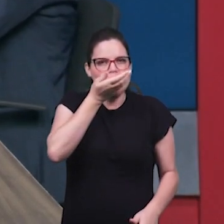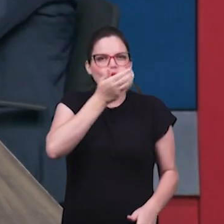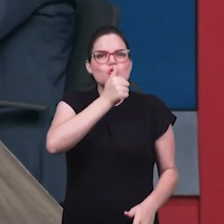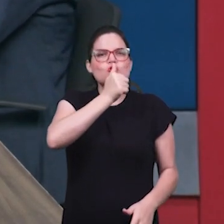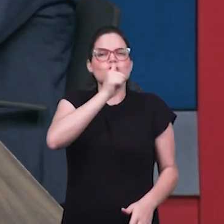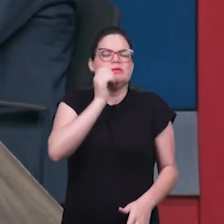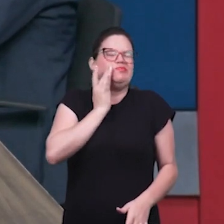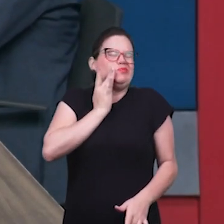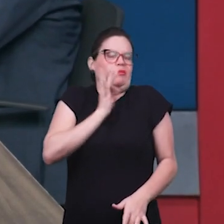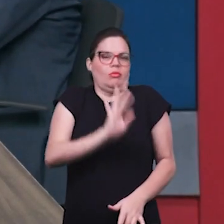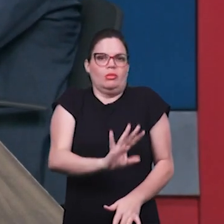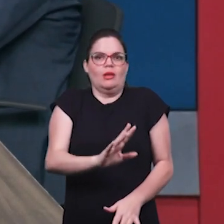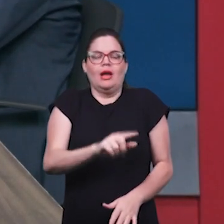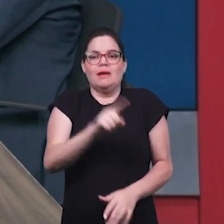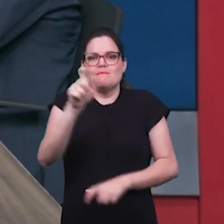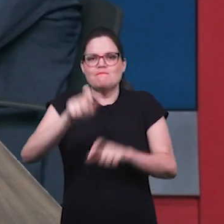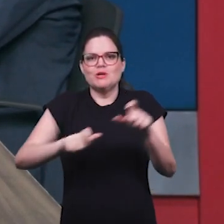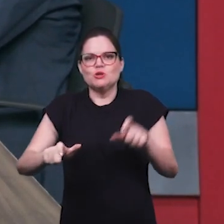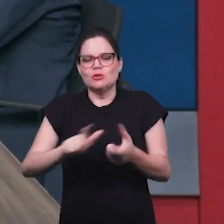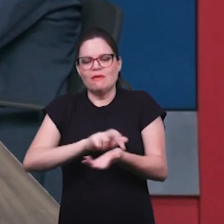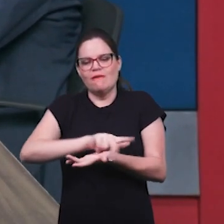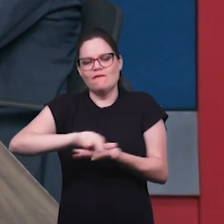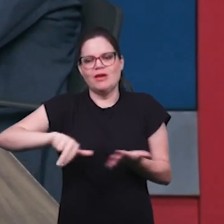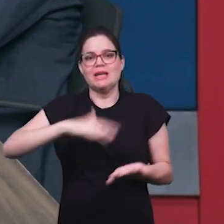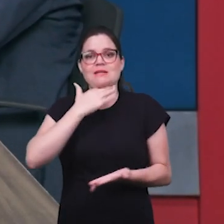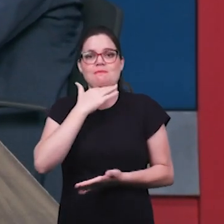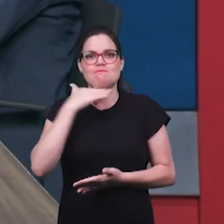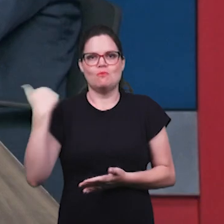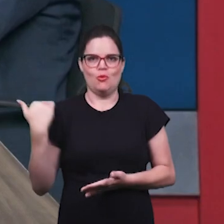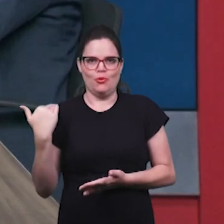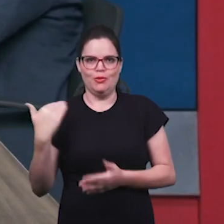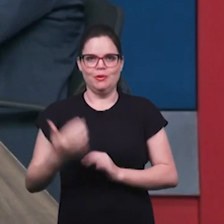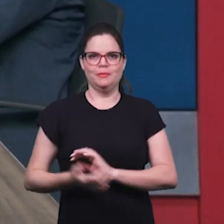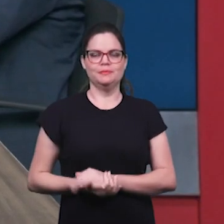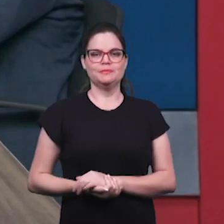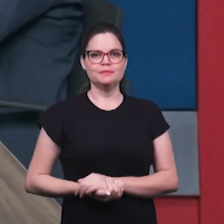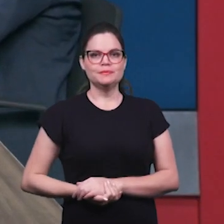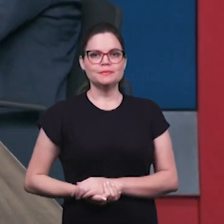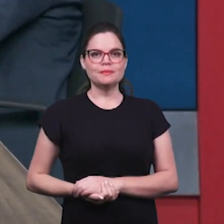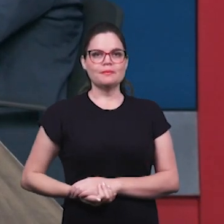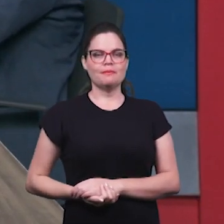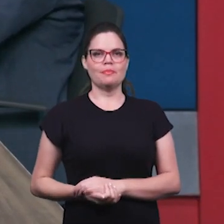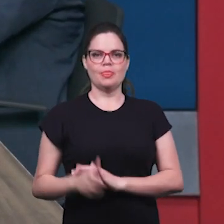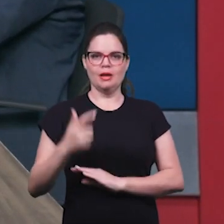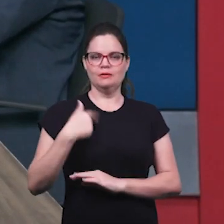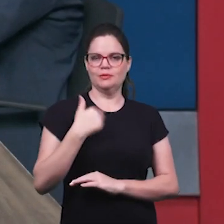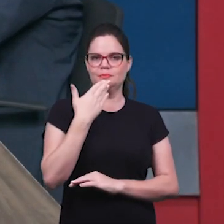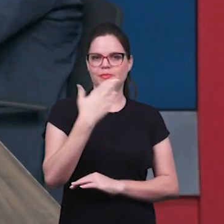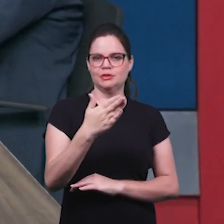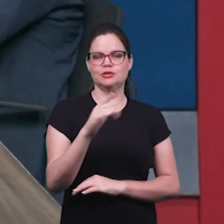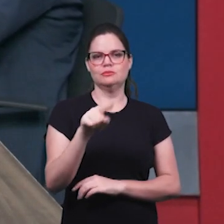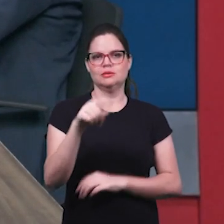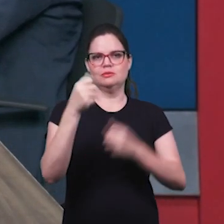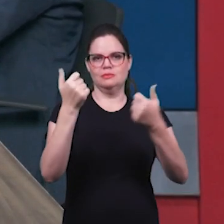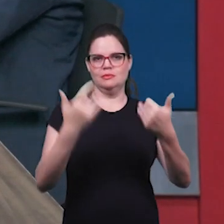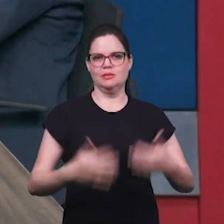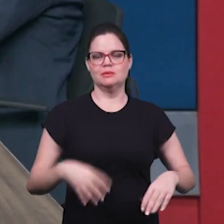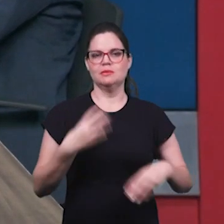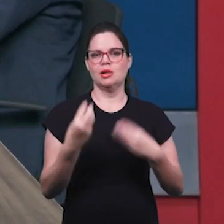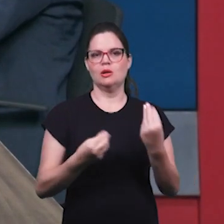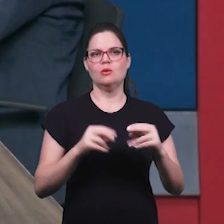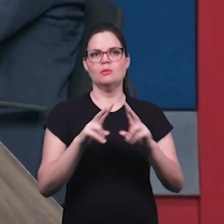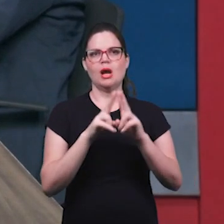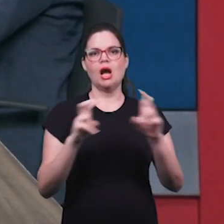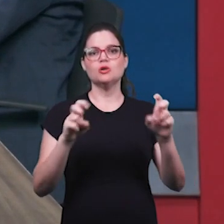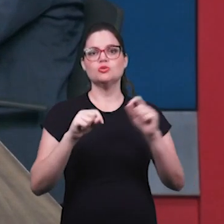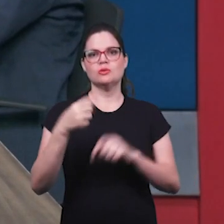o doutor Alexandre Paulino ele possa falar um pouco a respeito do que a ciência tem abordado sobre o toque dessa